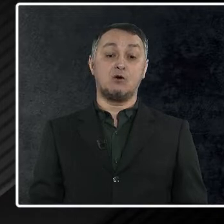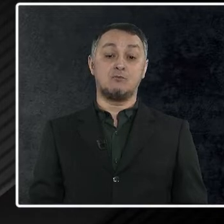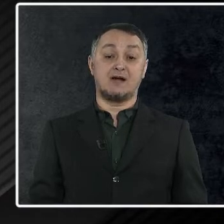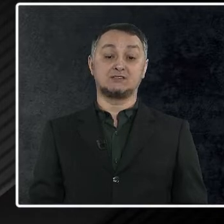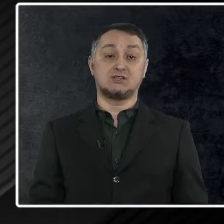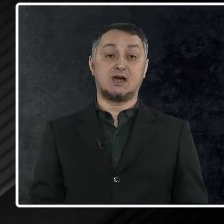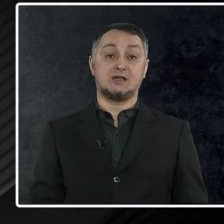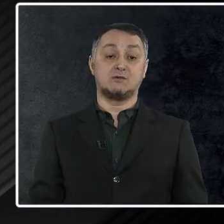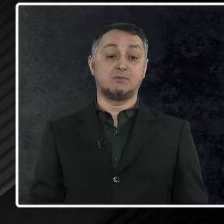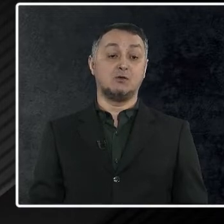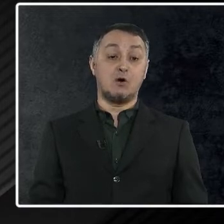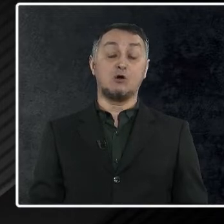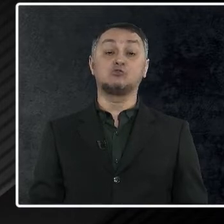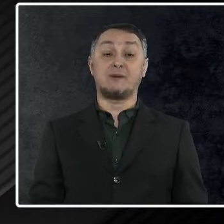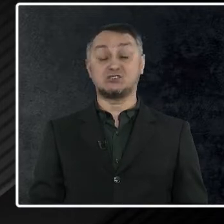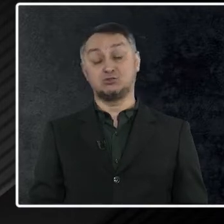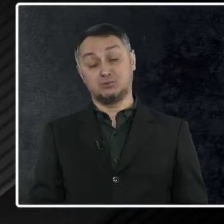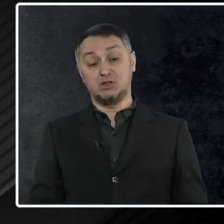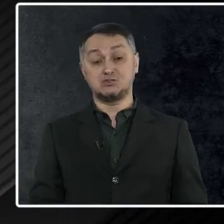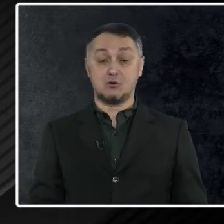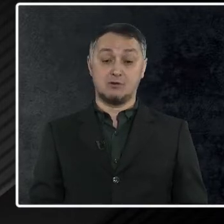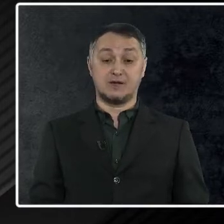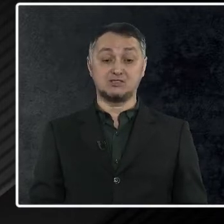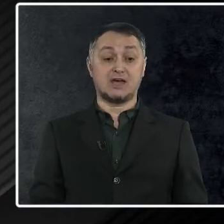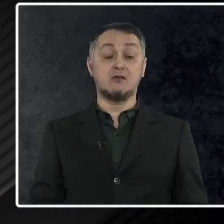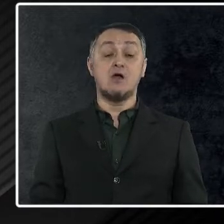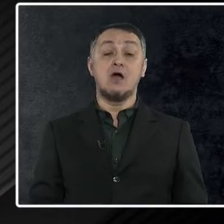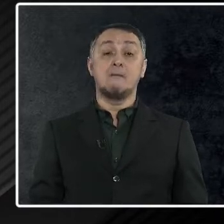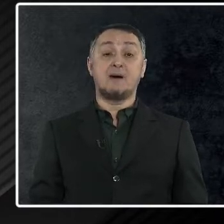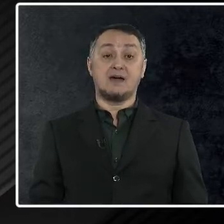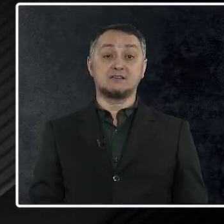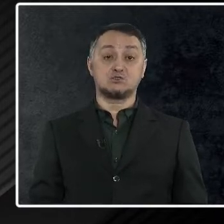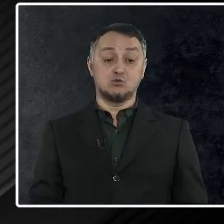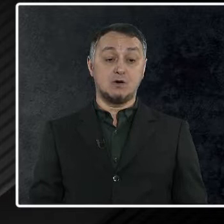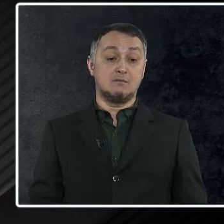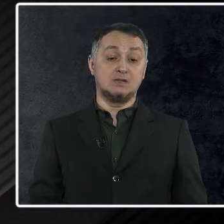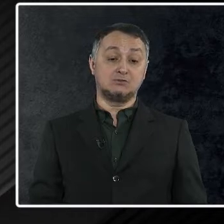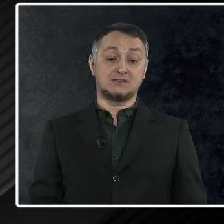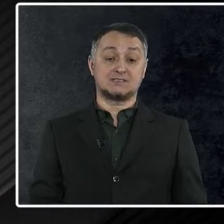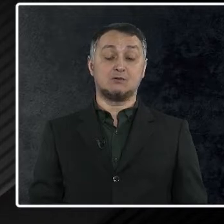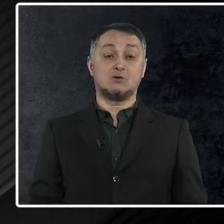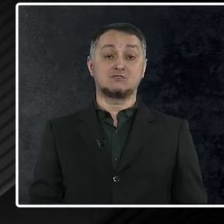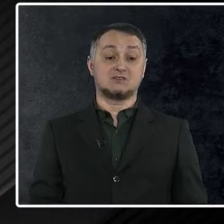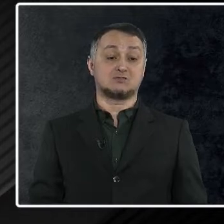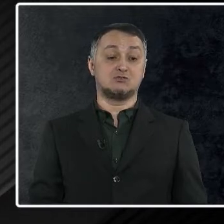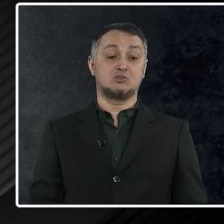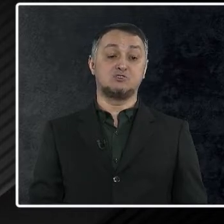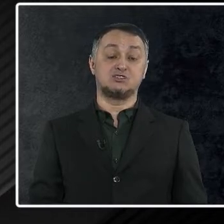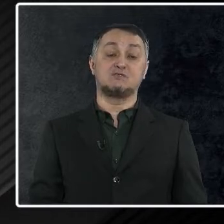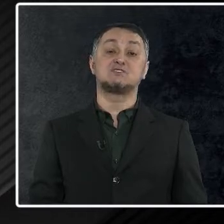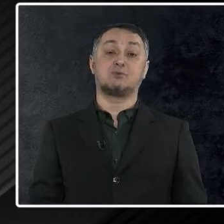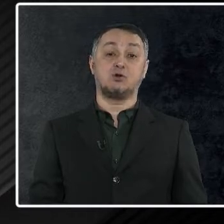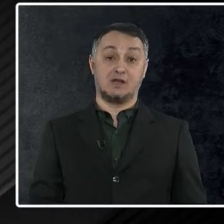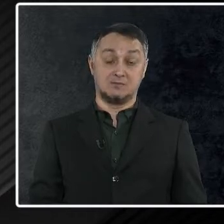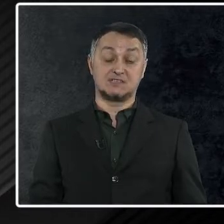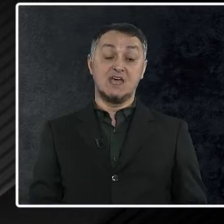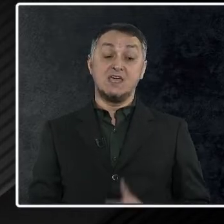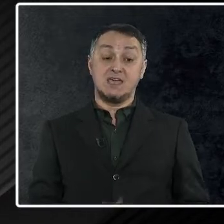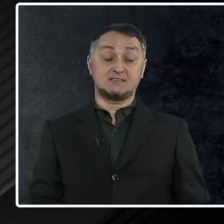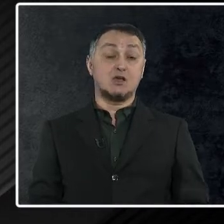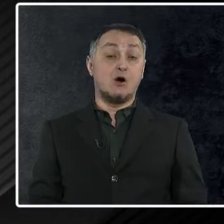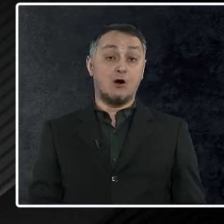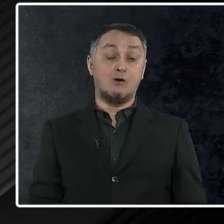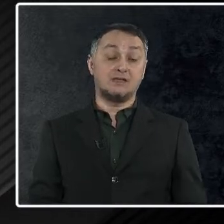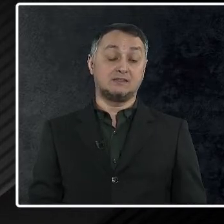pelo órgão partidário, pelo órgão do partido político, órgão partidário, para sua manutenção e consecução de objetivos e programas.